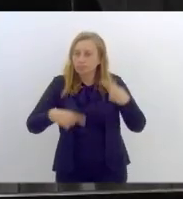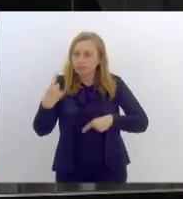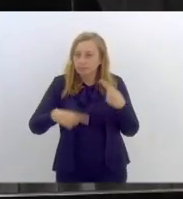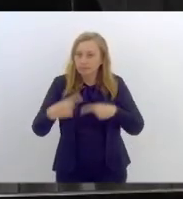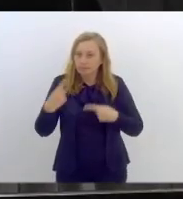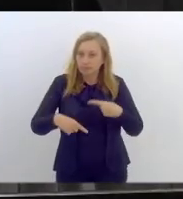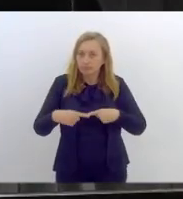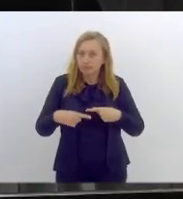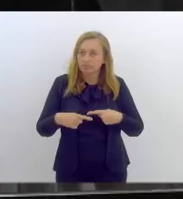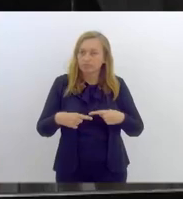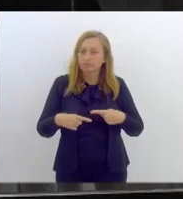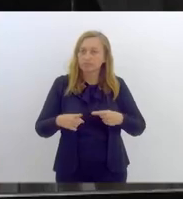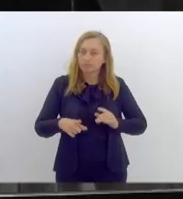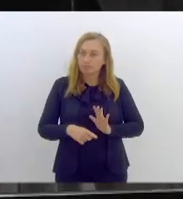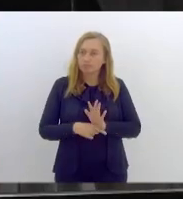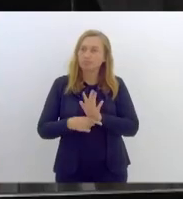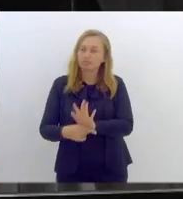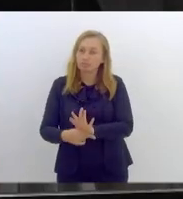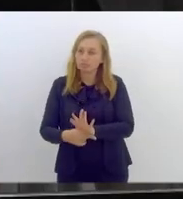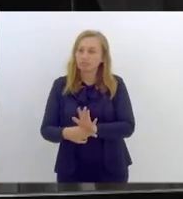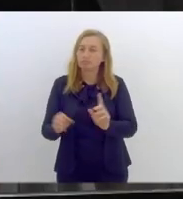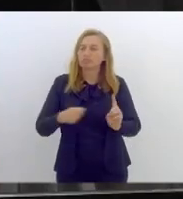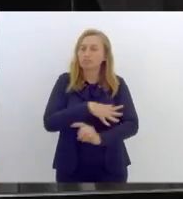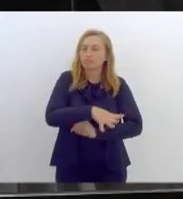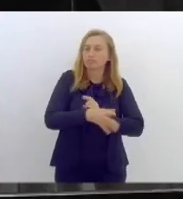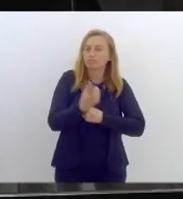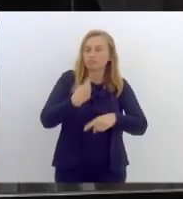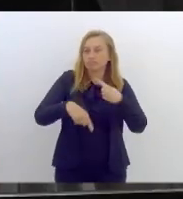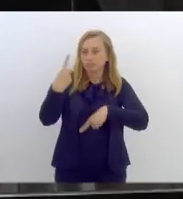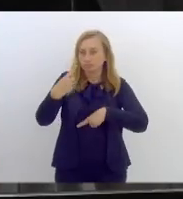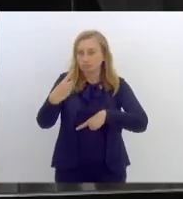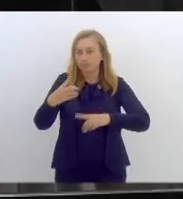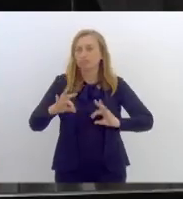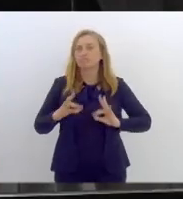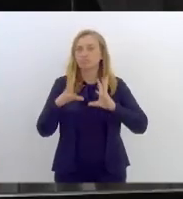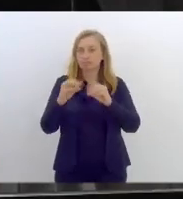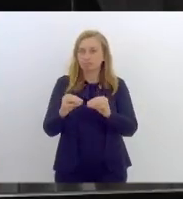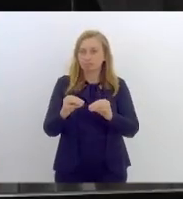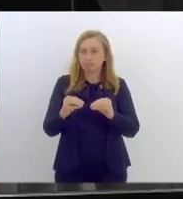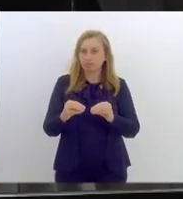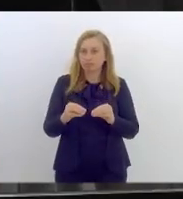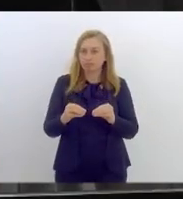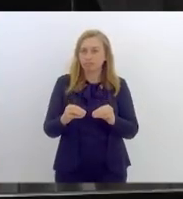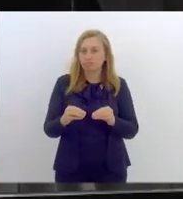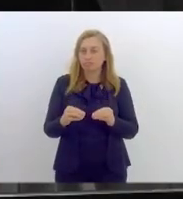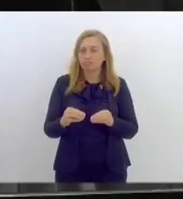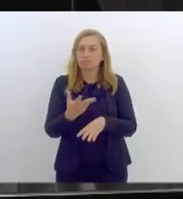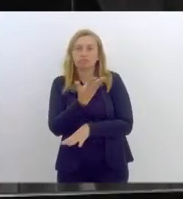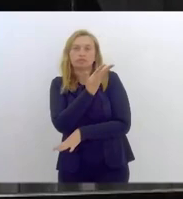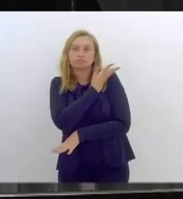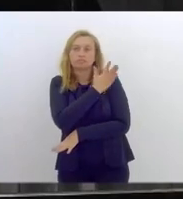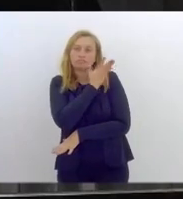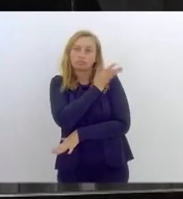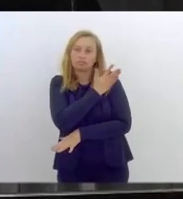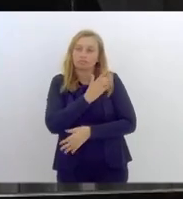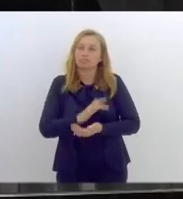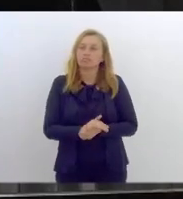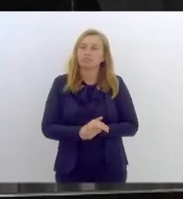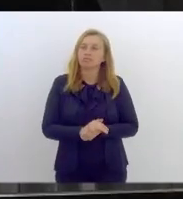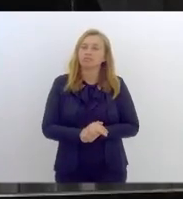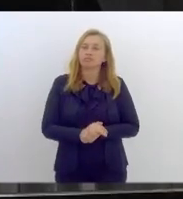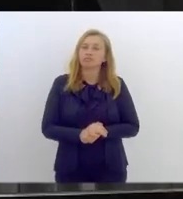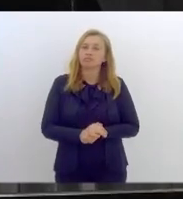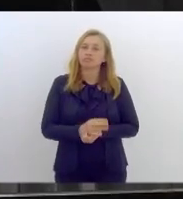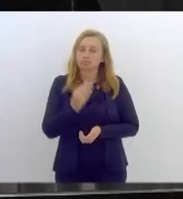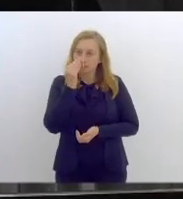de inserção social e de superação de todos os Sigma social preconceito e discriminação